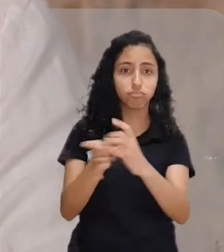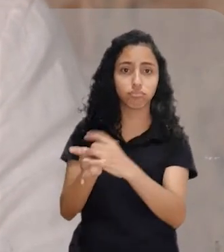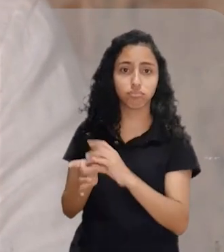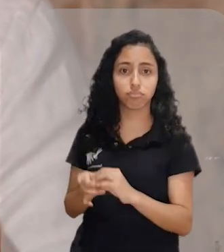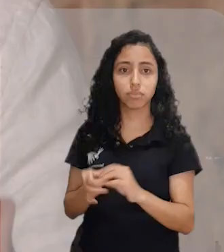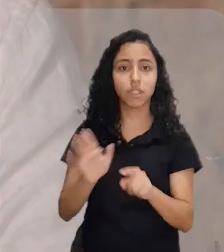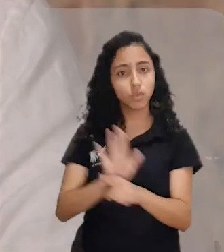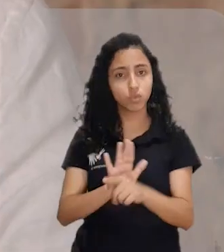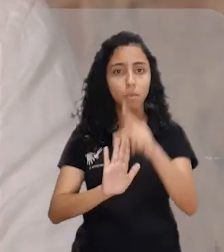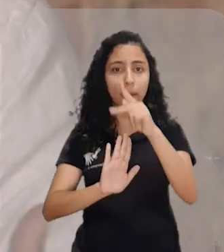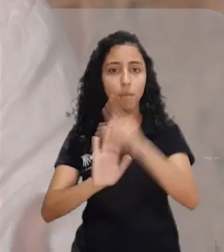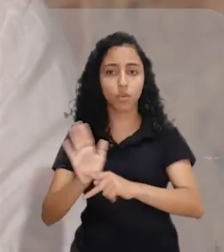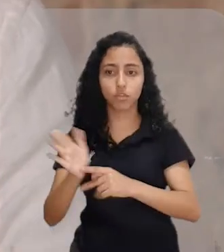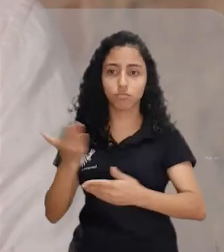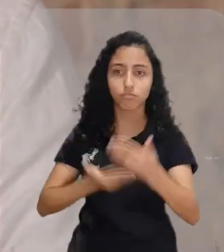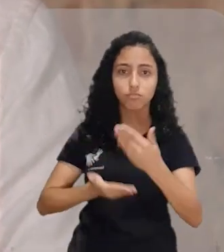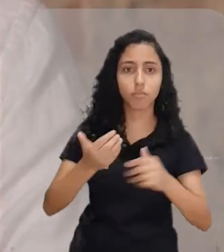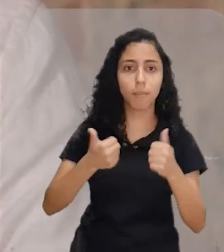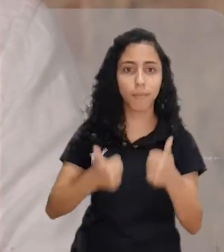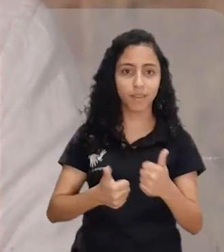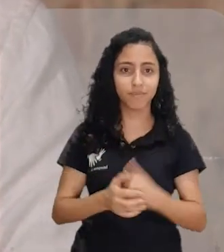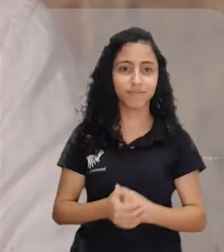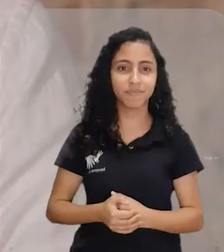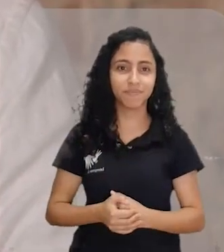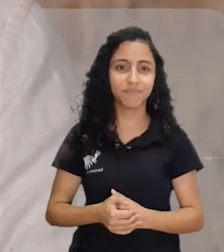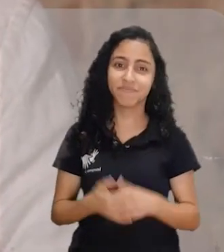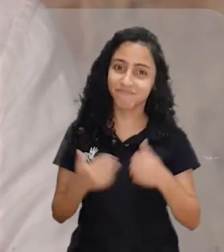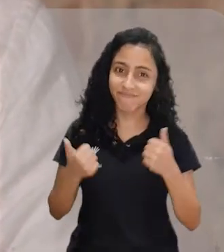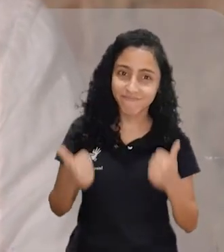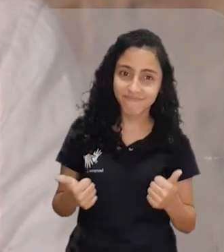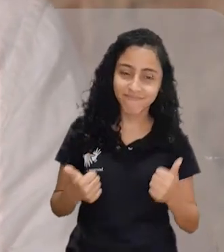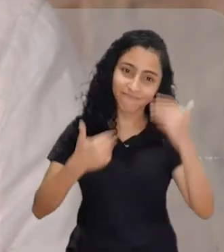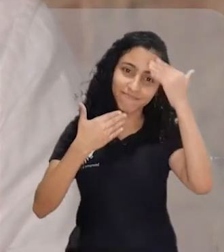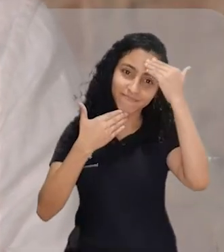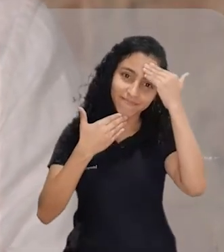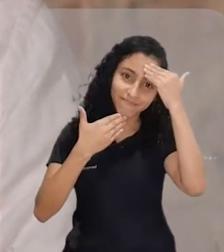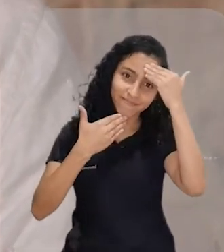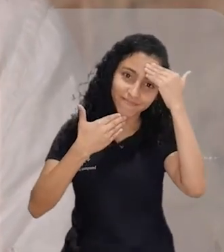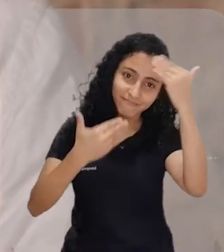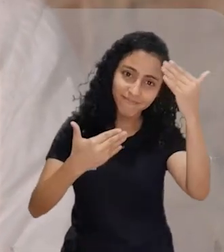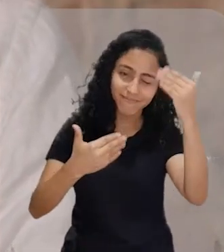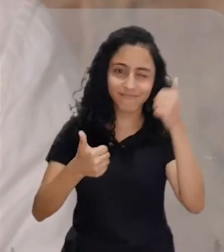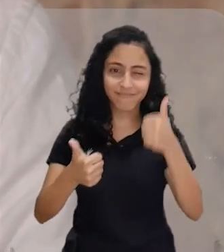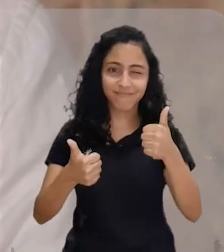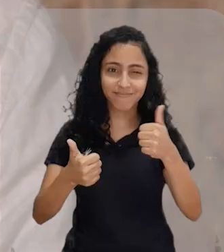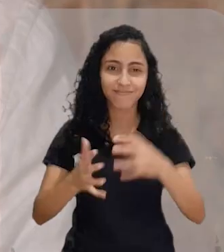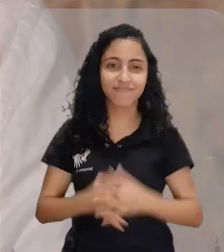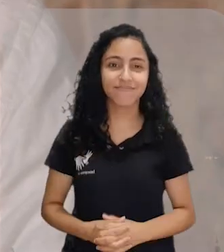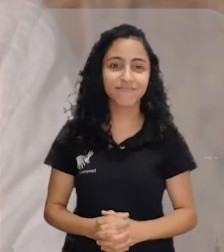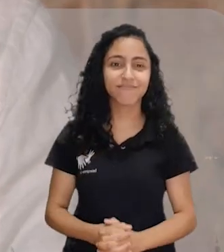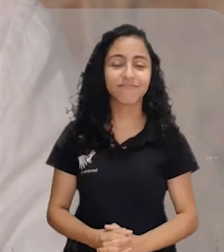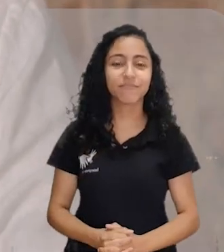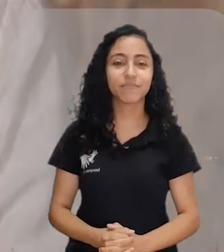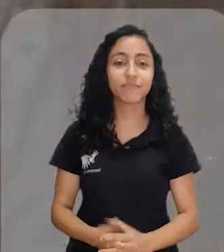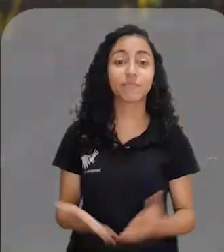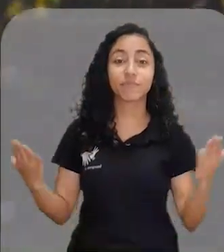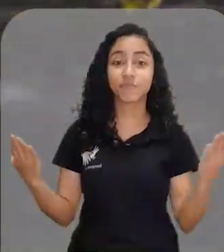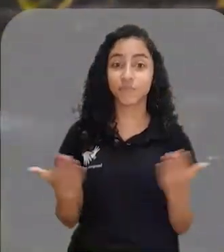atores para viabilizar os projetos de restauração. Então é isso, gente. Muito obrigado e é